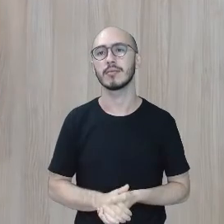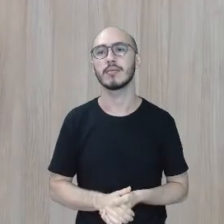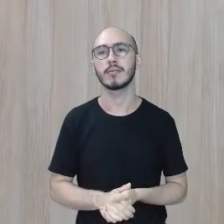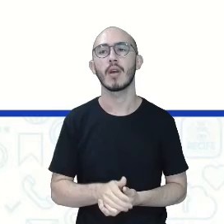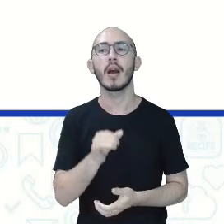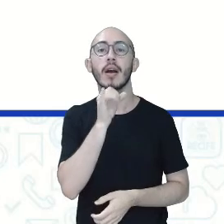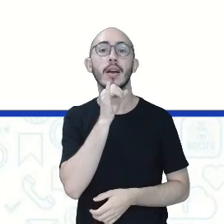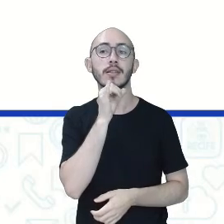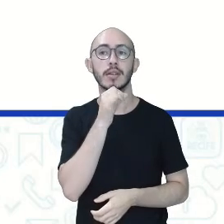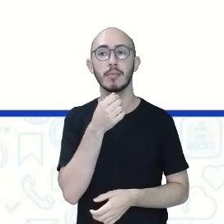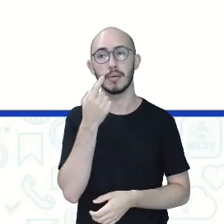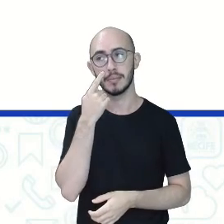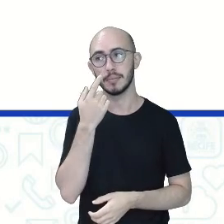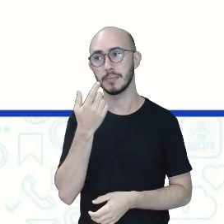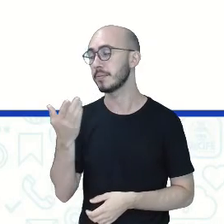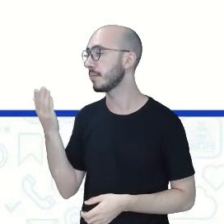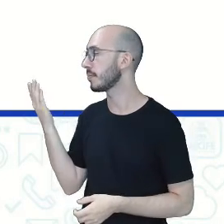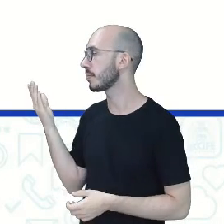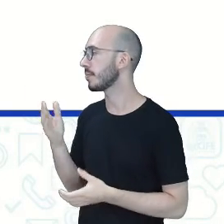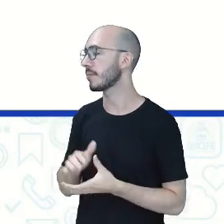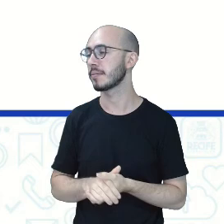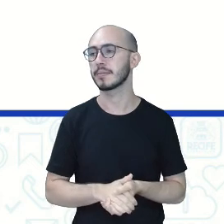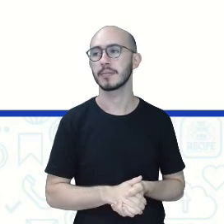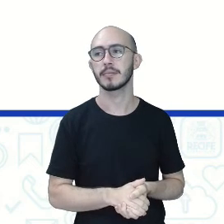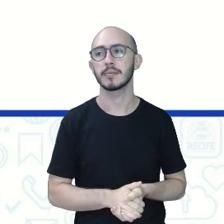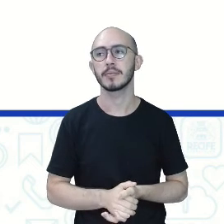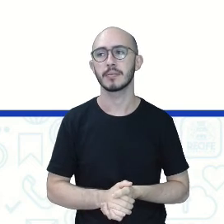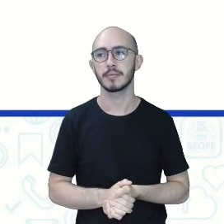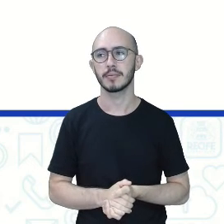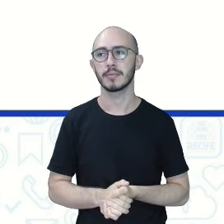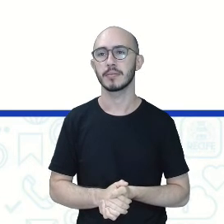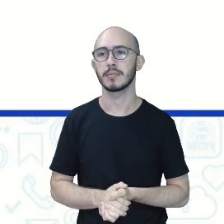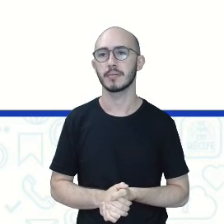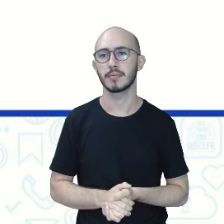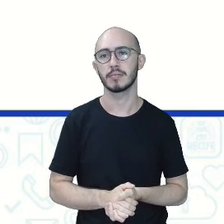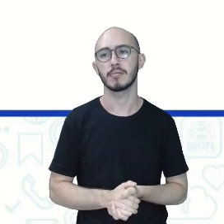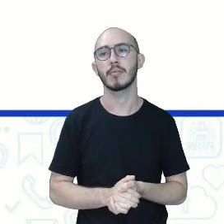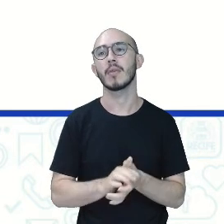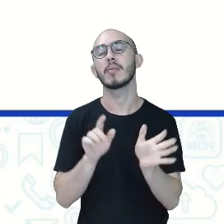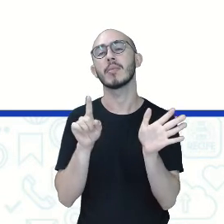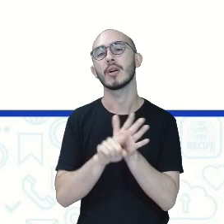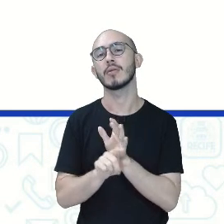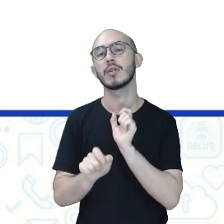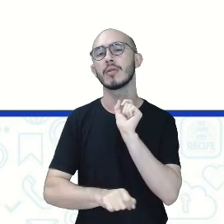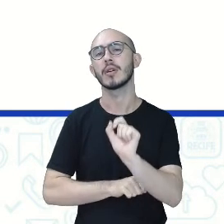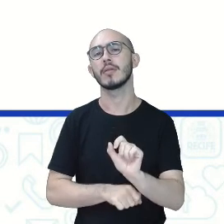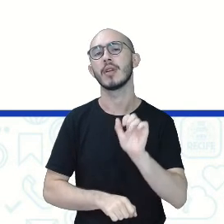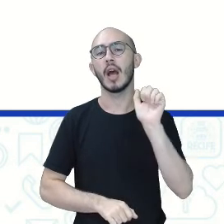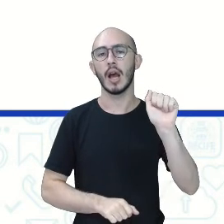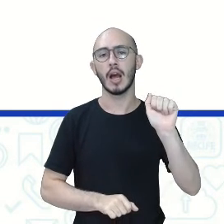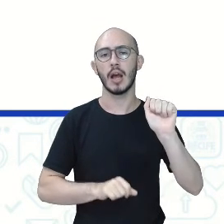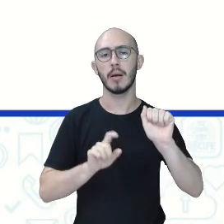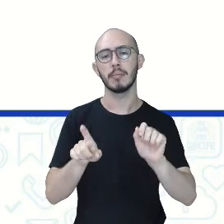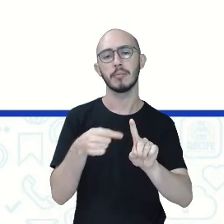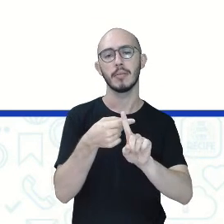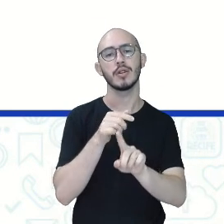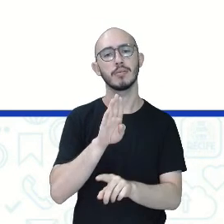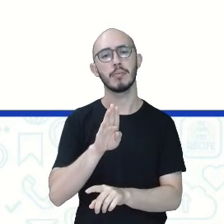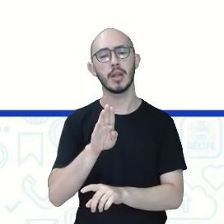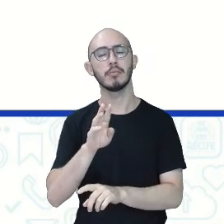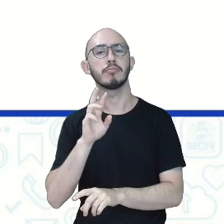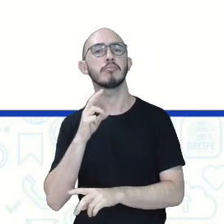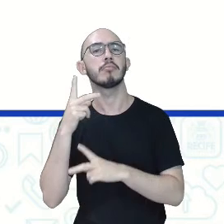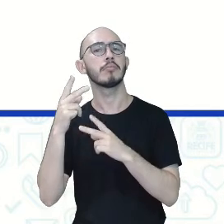ó. Eu tenho o seguinte, a pergunta é a seguinte, ó. A questão disse que A mais B é igual a 6 e